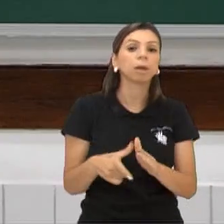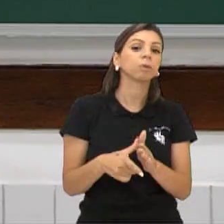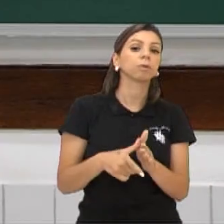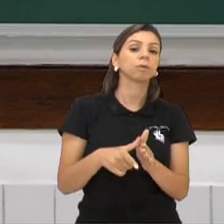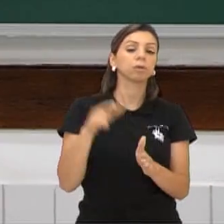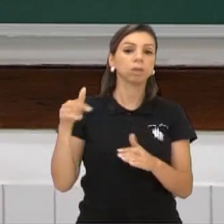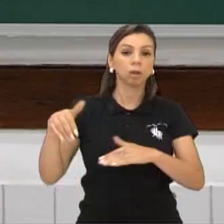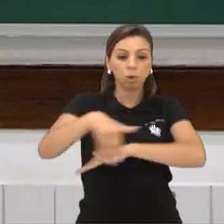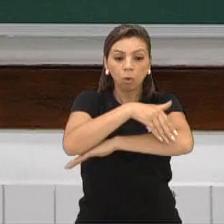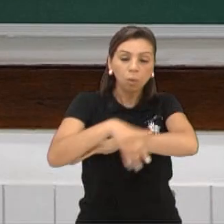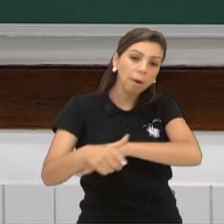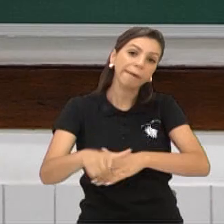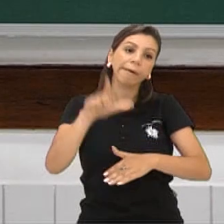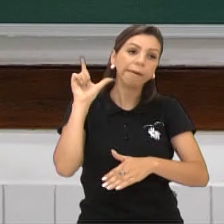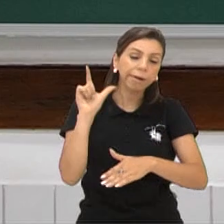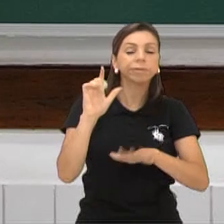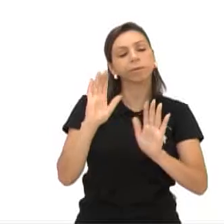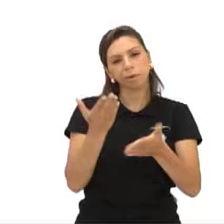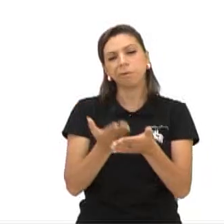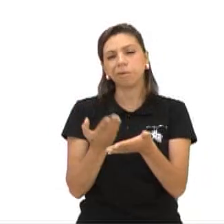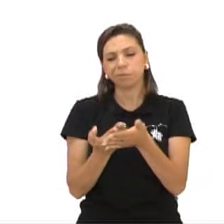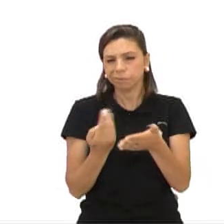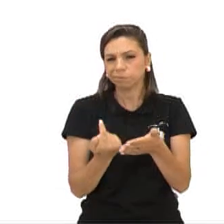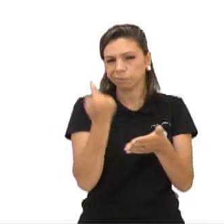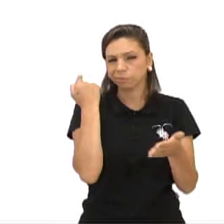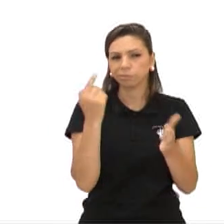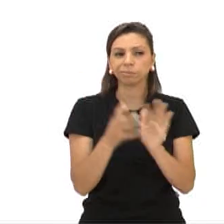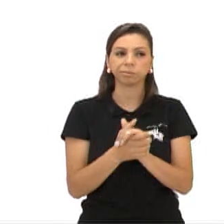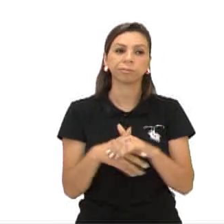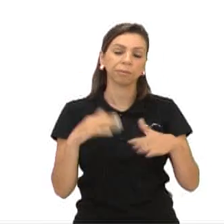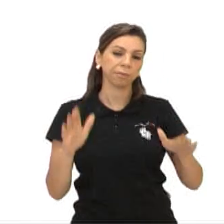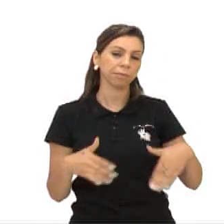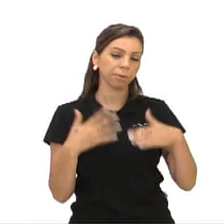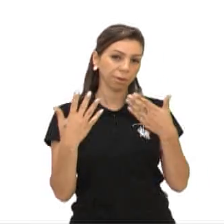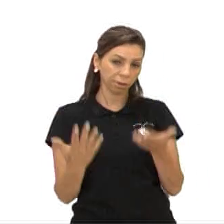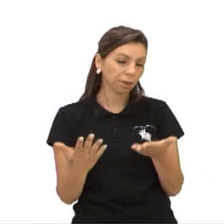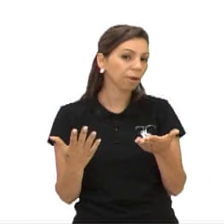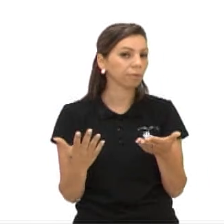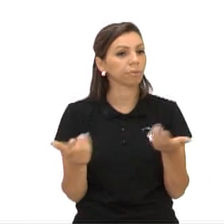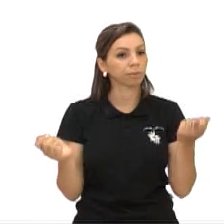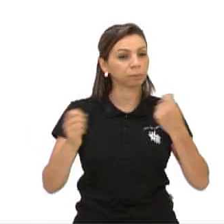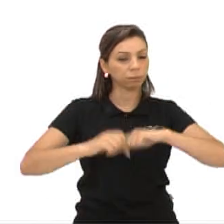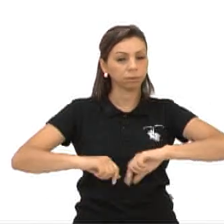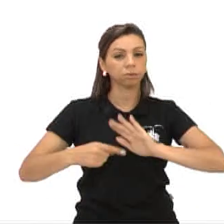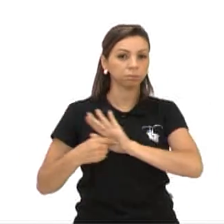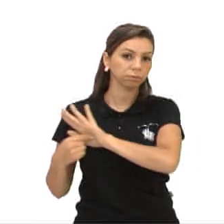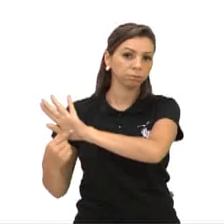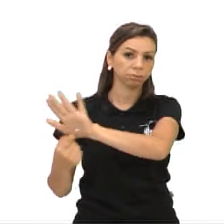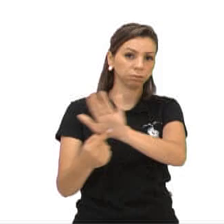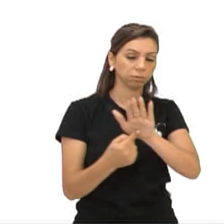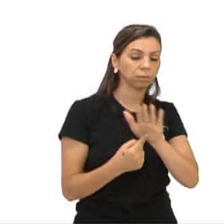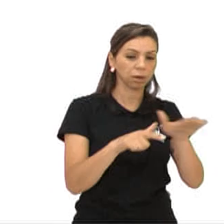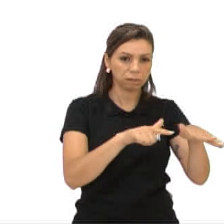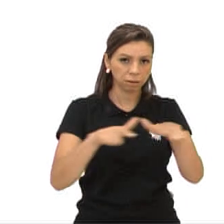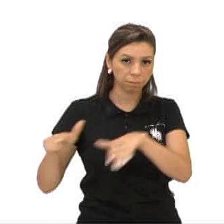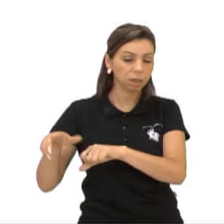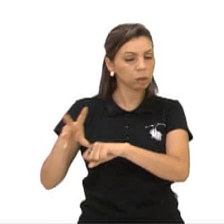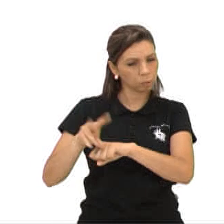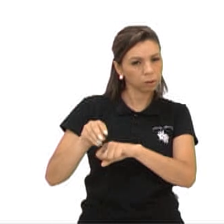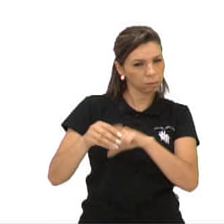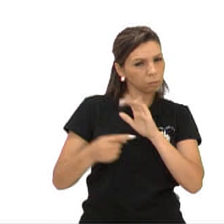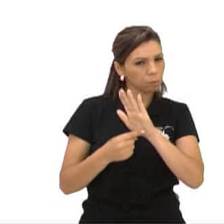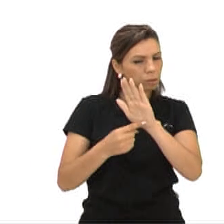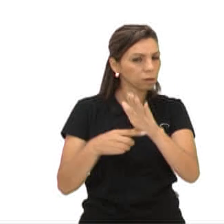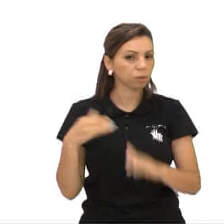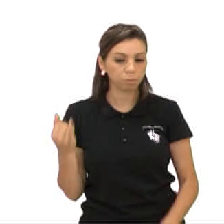vimos aula passada também. Dentro disso, devemos destacar, visto inclusive na Semana do Conhecimento, que nós tivemos